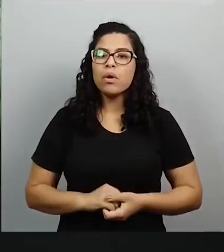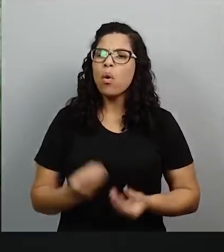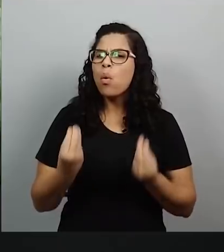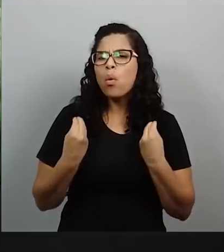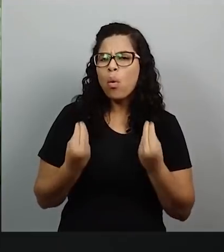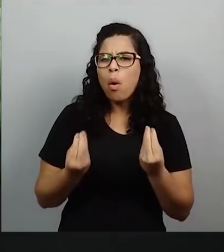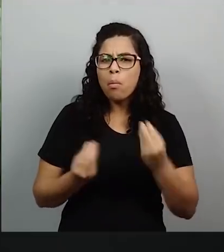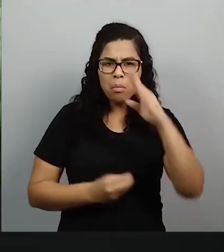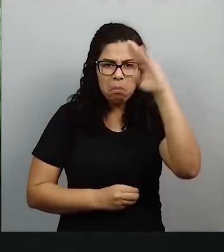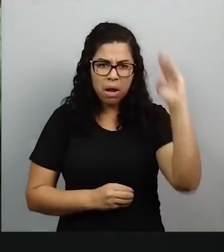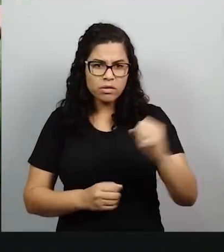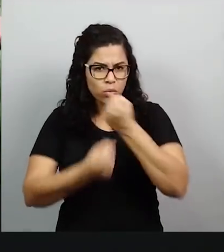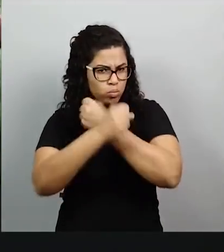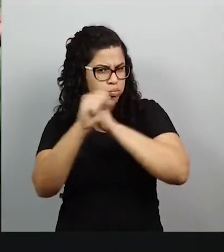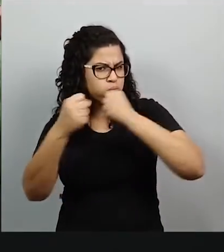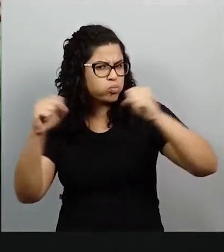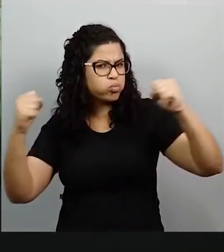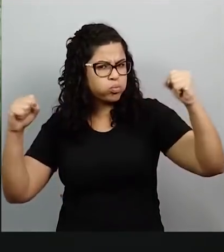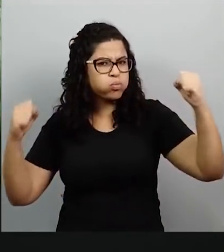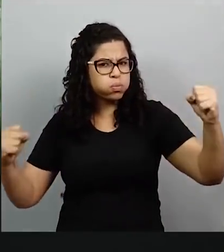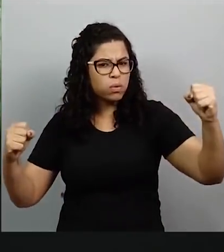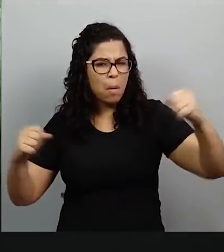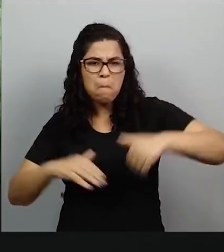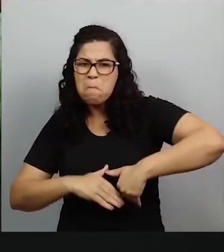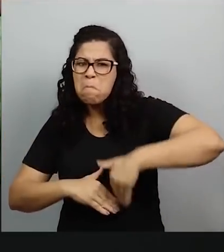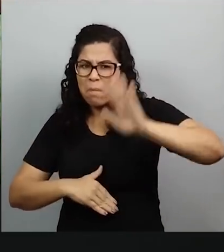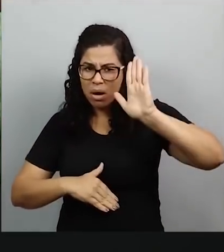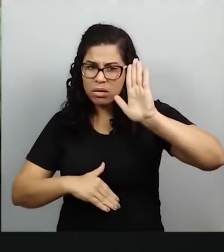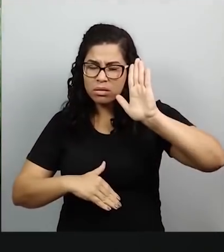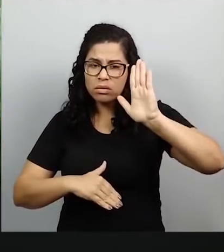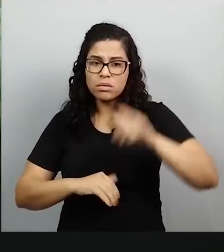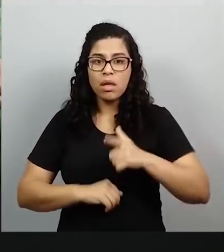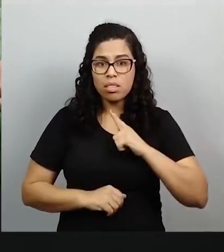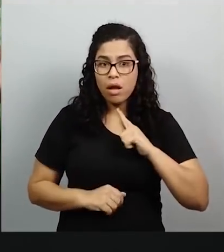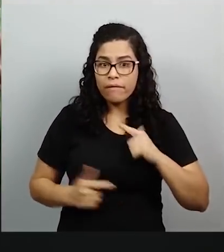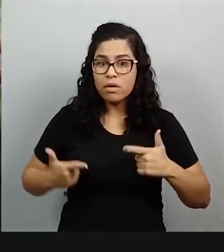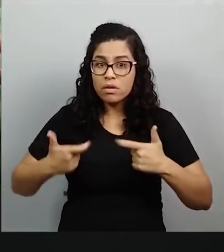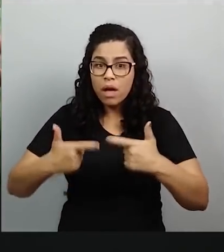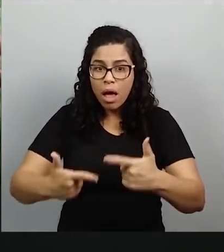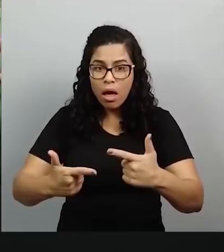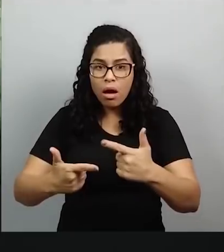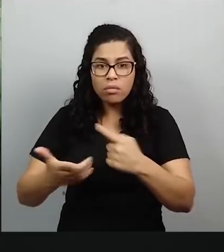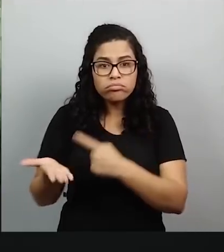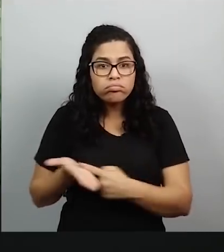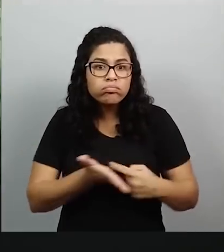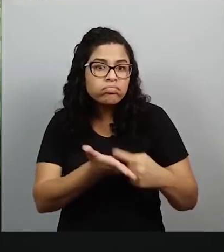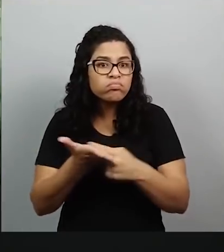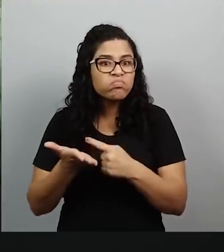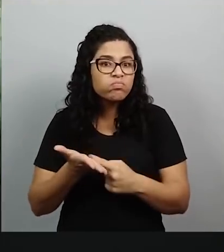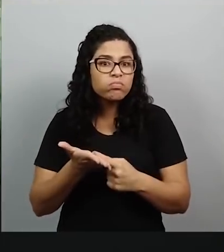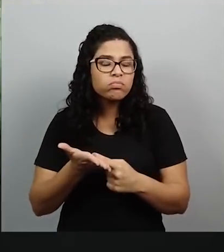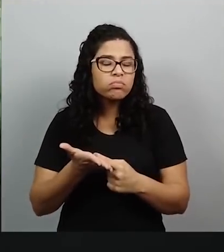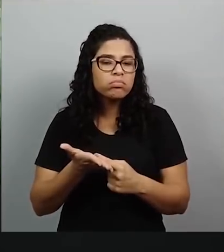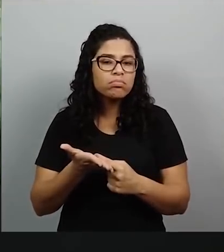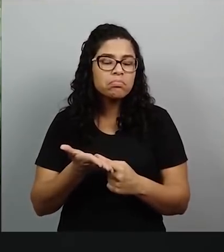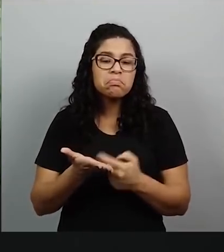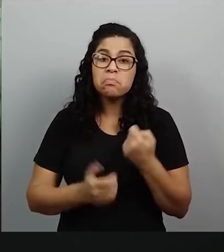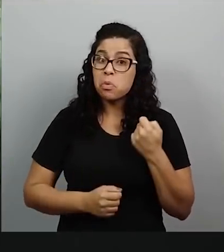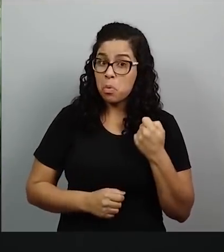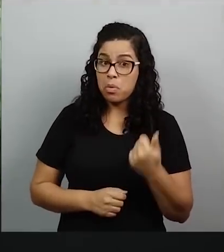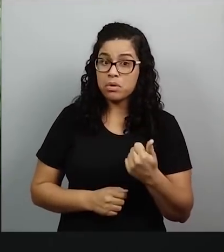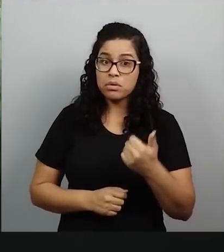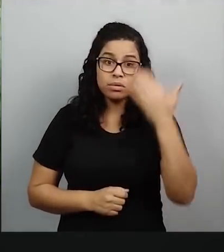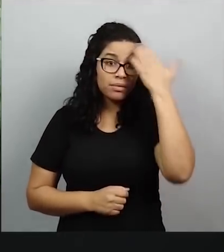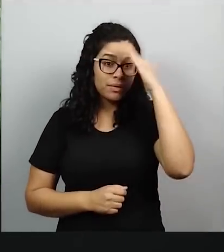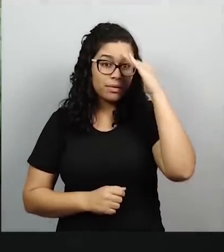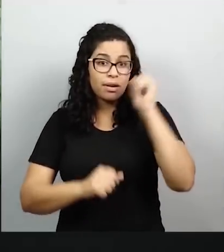Como assim? O Brasil cresceu ao longo do tempo? Se expandiu? Houve guerras? Houve acordos? Quase isso. A